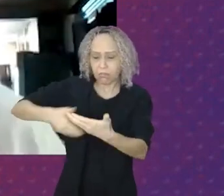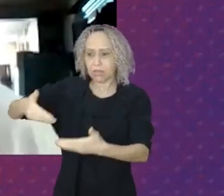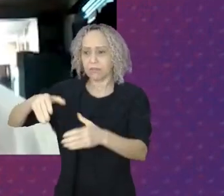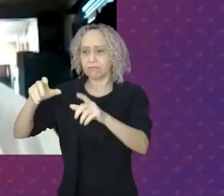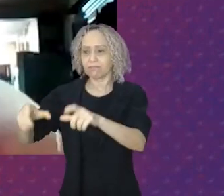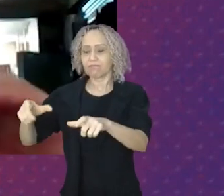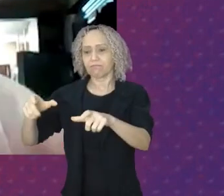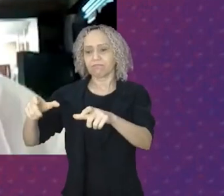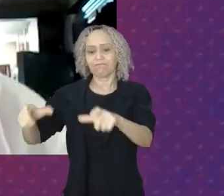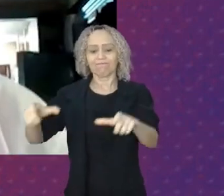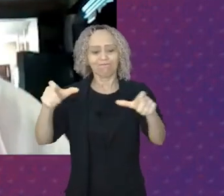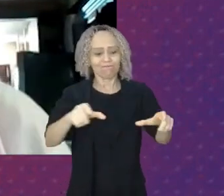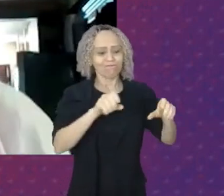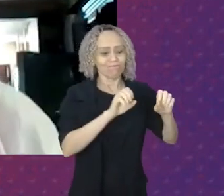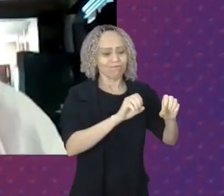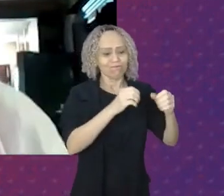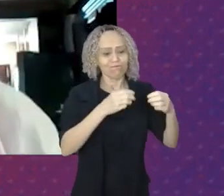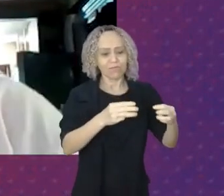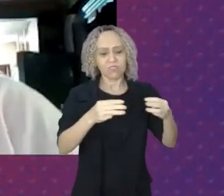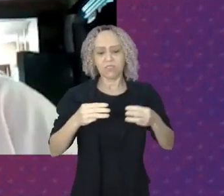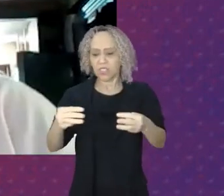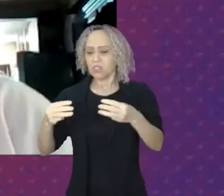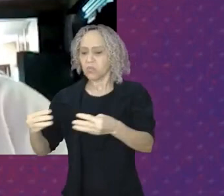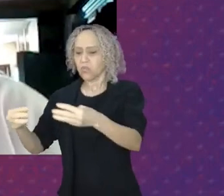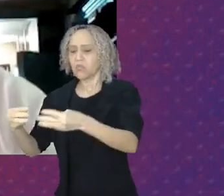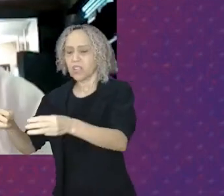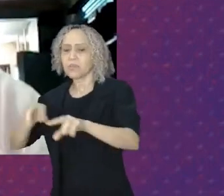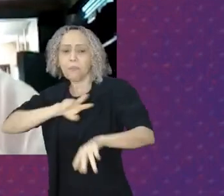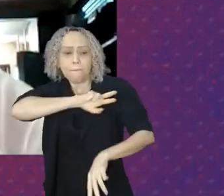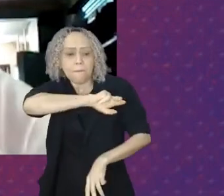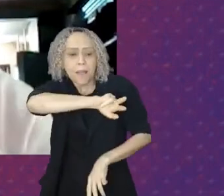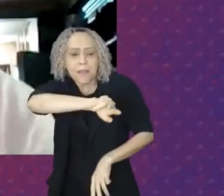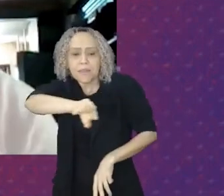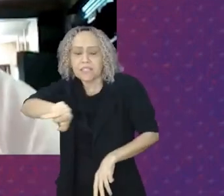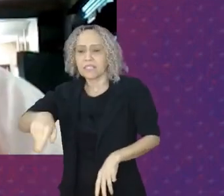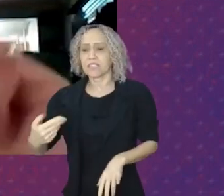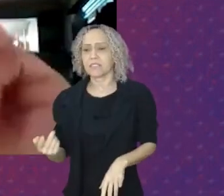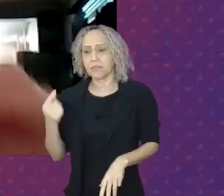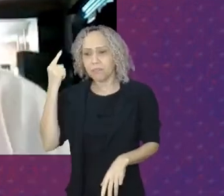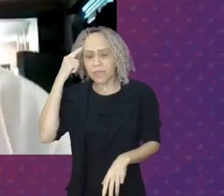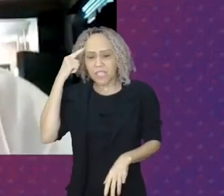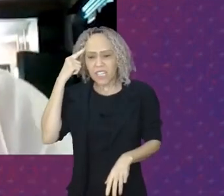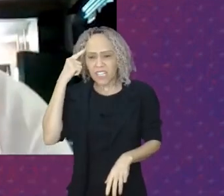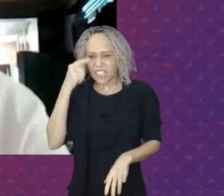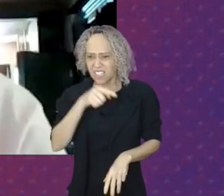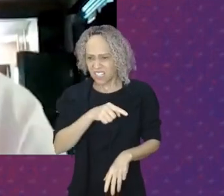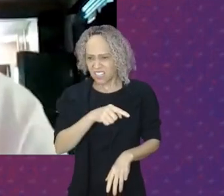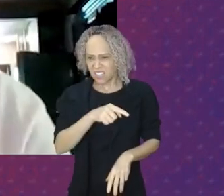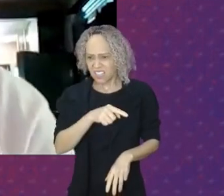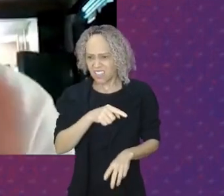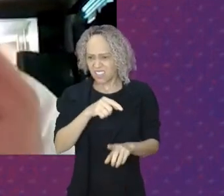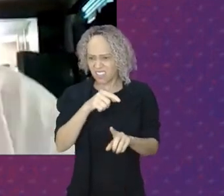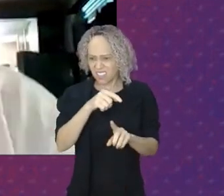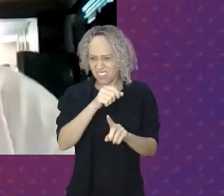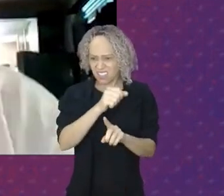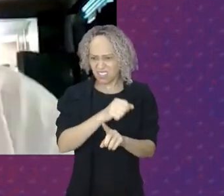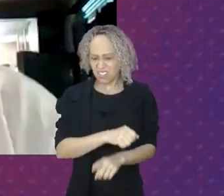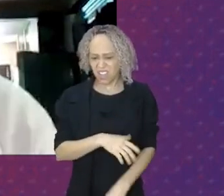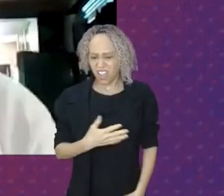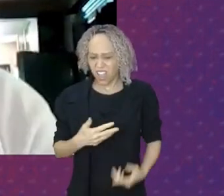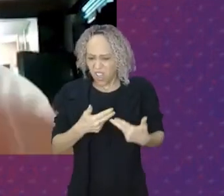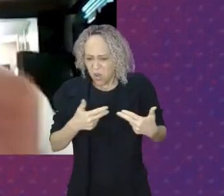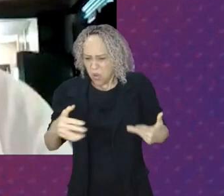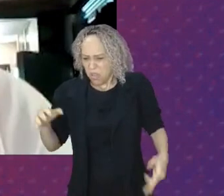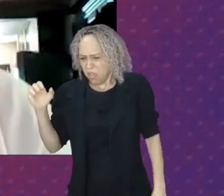assim, pensar que as mazelas da sociedade, elas só vão ser combatidas com políticas